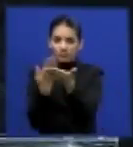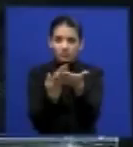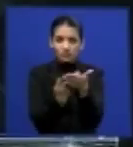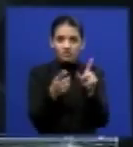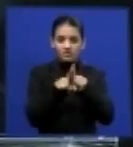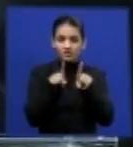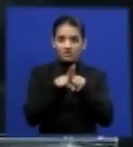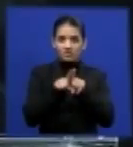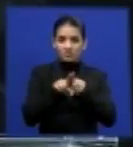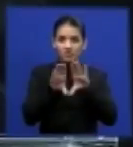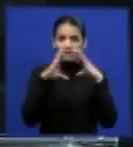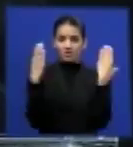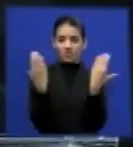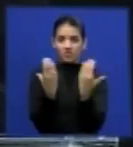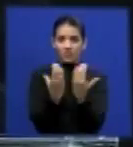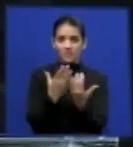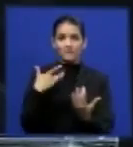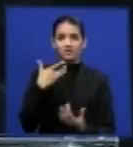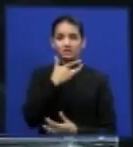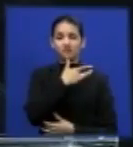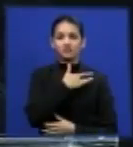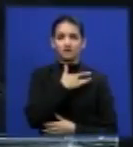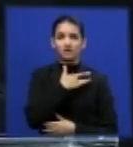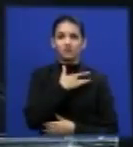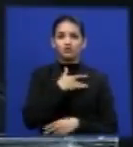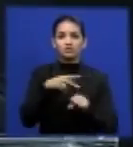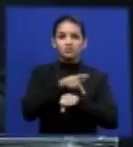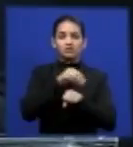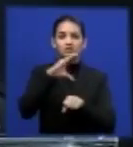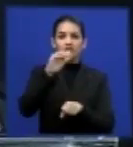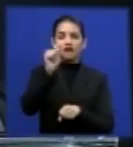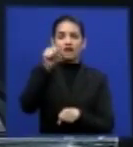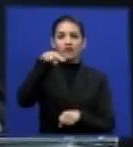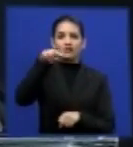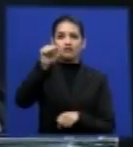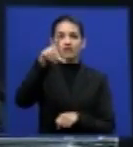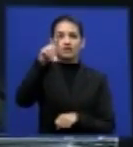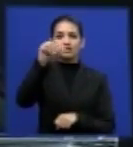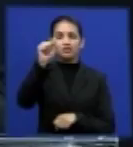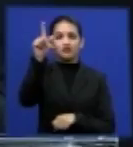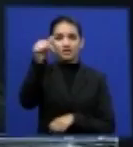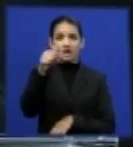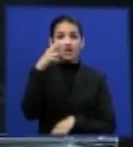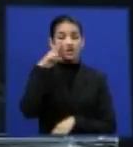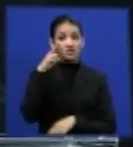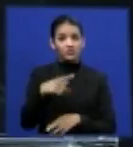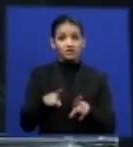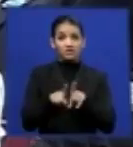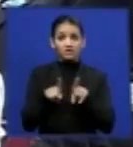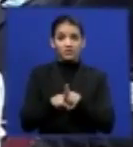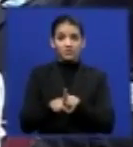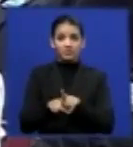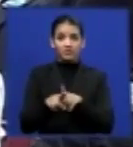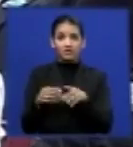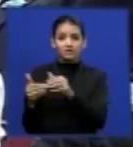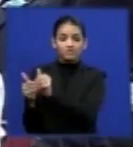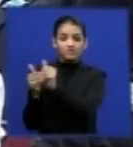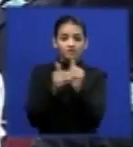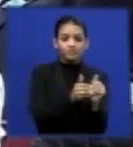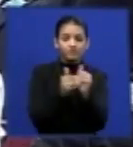Saúde Ambiental de Quebec, no Canadá, que notou que o transporte interregional de pneus usados